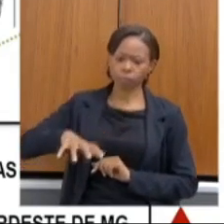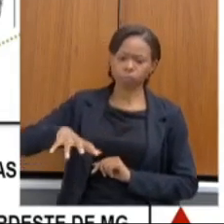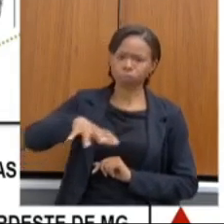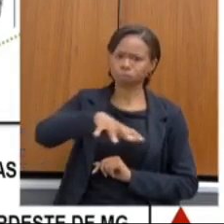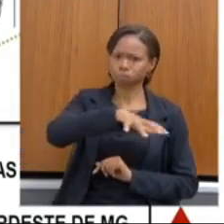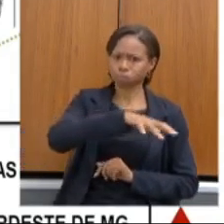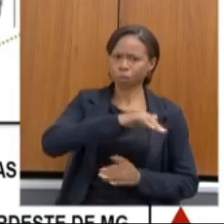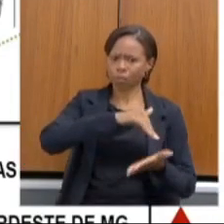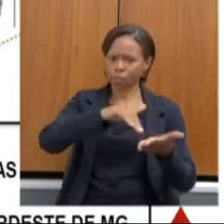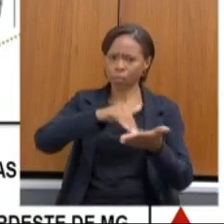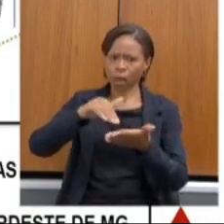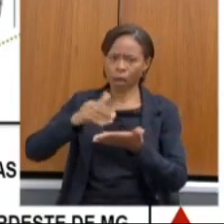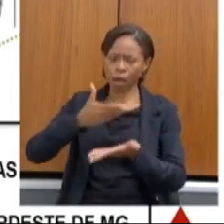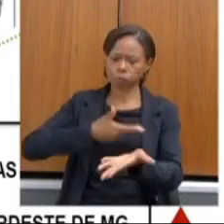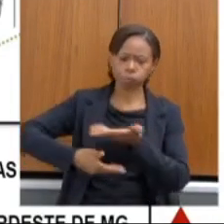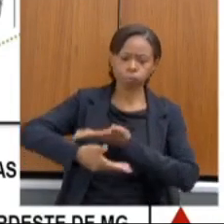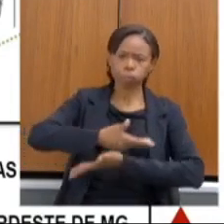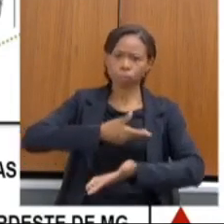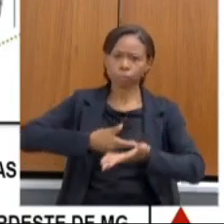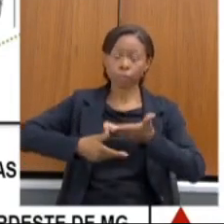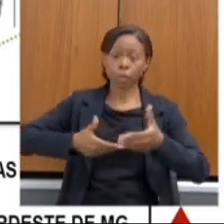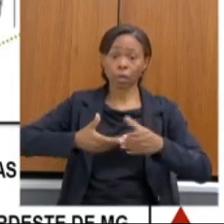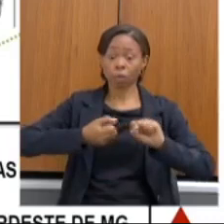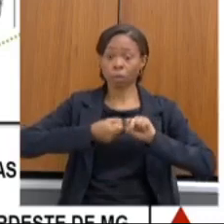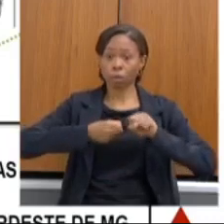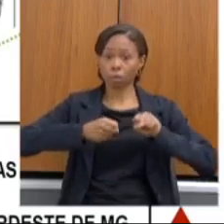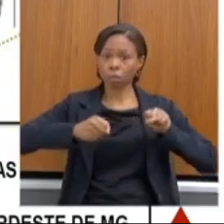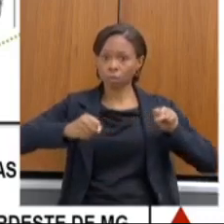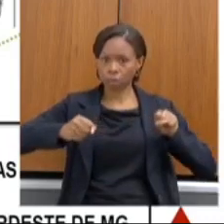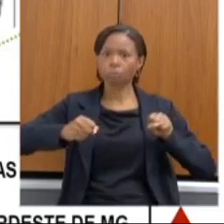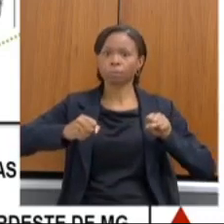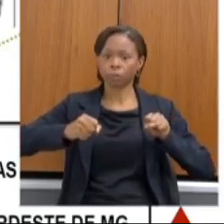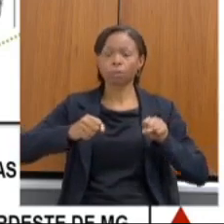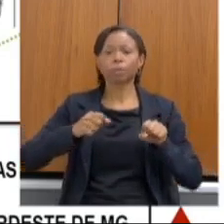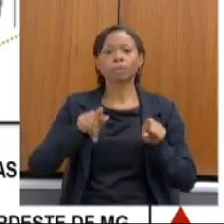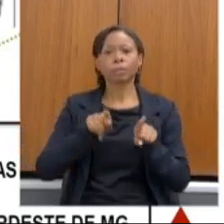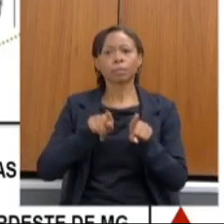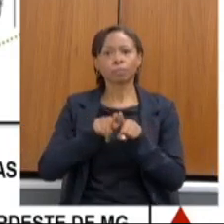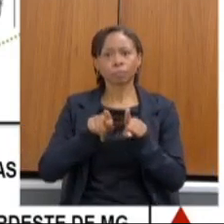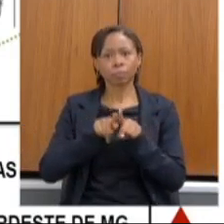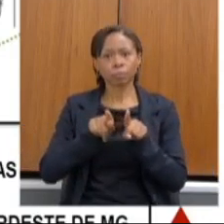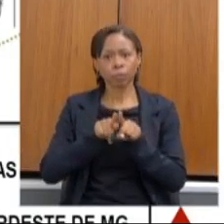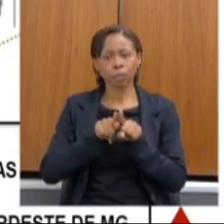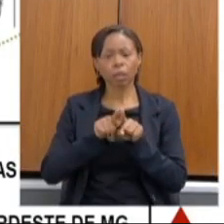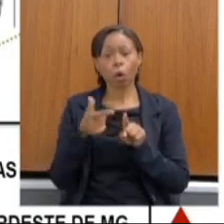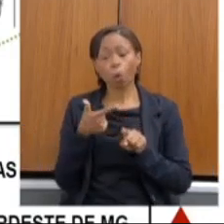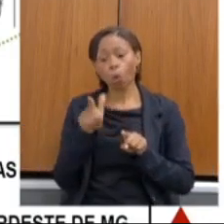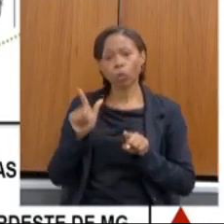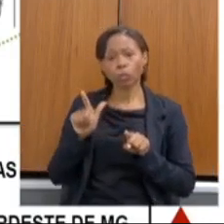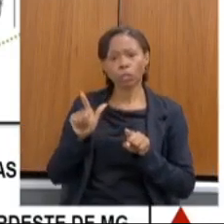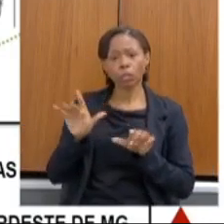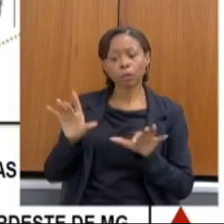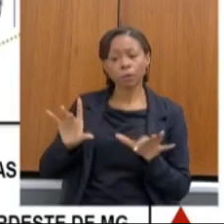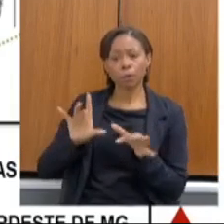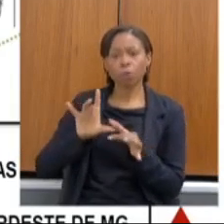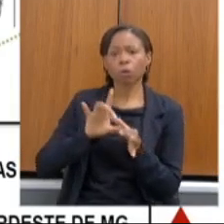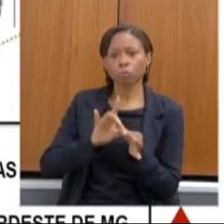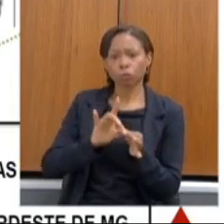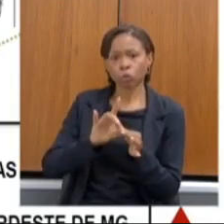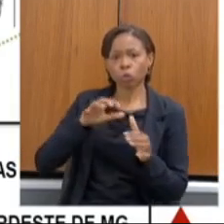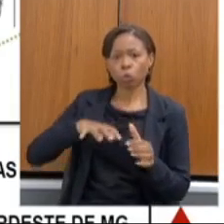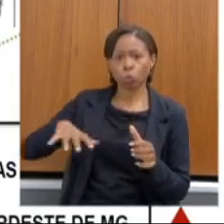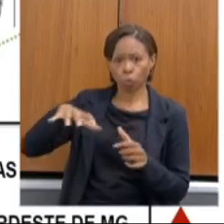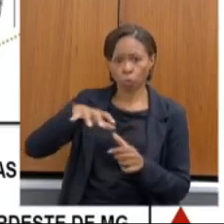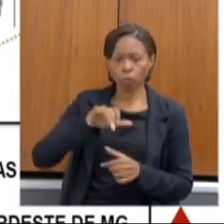de ampla atuação e o Finn Chegamos as nossas vinculadas nossas